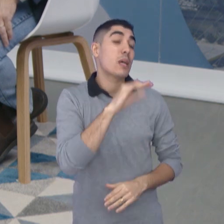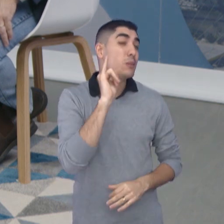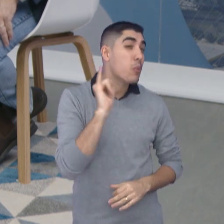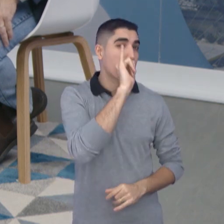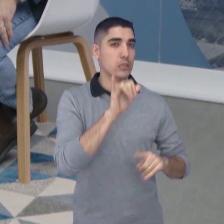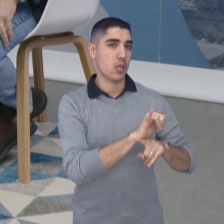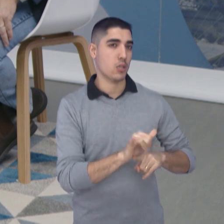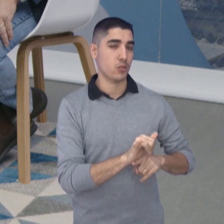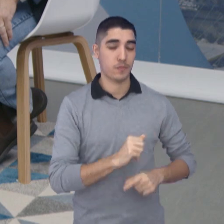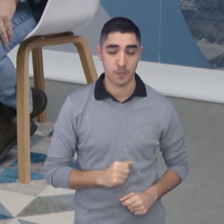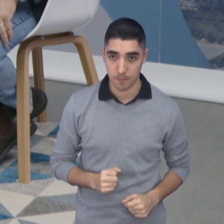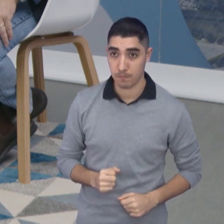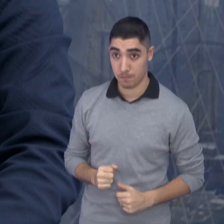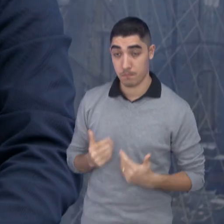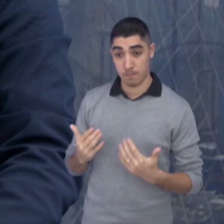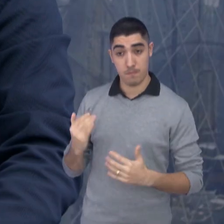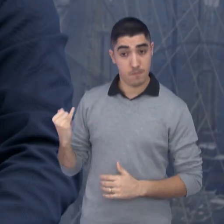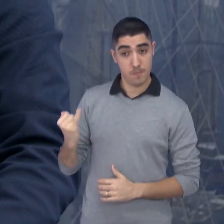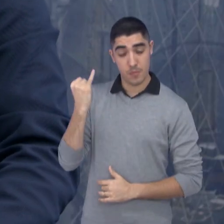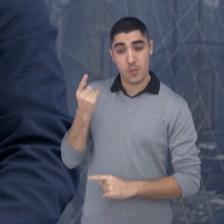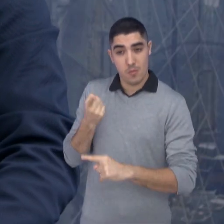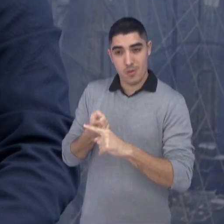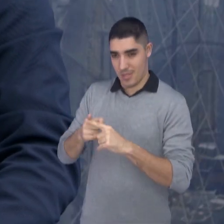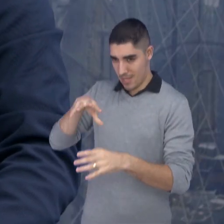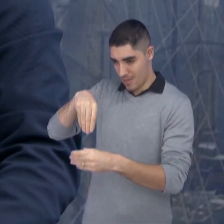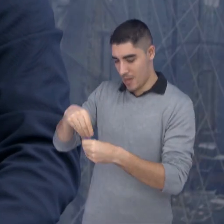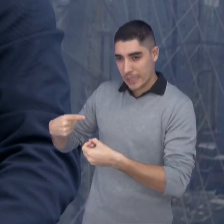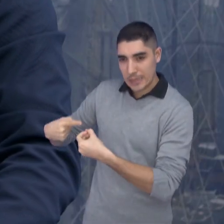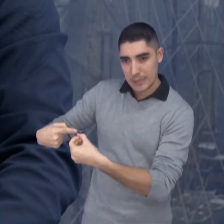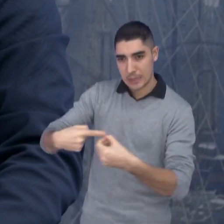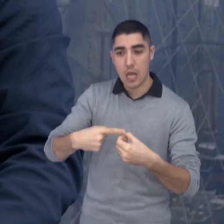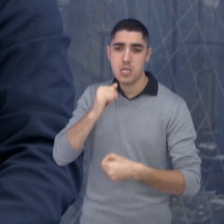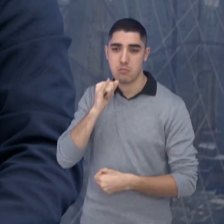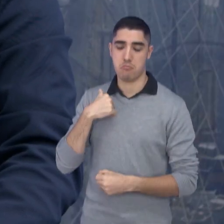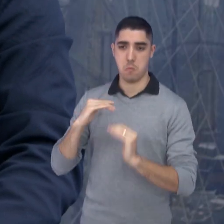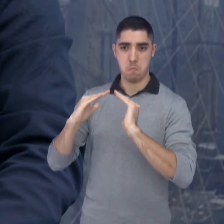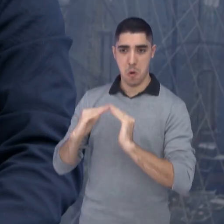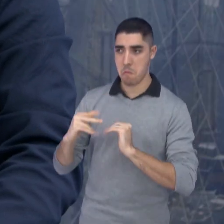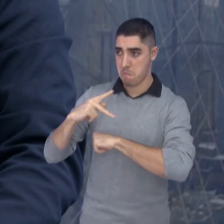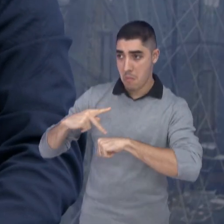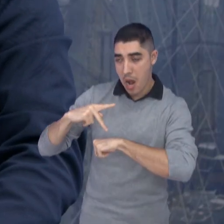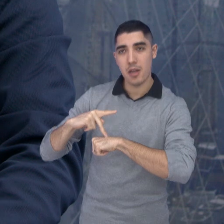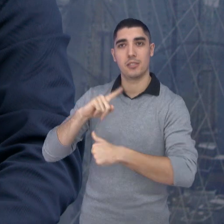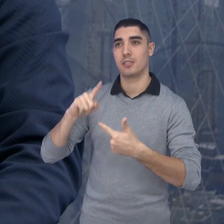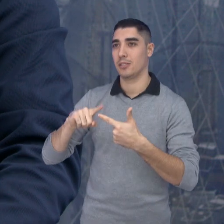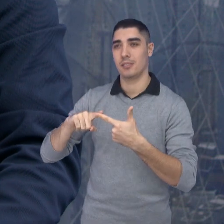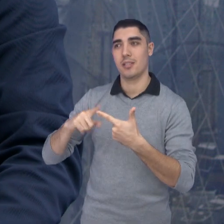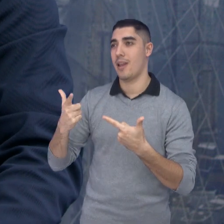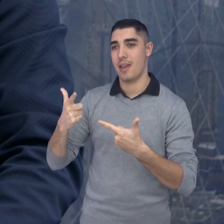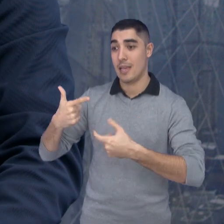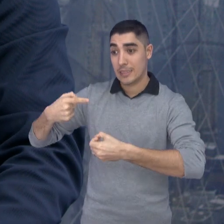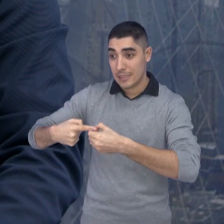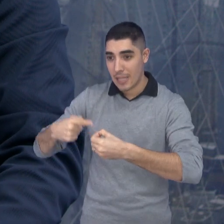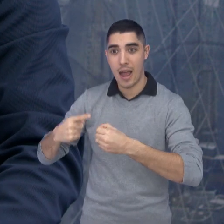É fundamental porque a vida acontece nos municípios. Eu moro num país, eu vivo no mundo, no planeta, mas eu